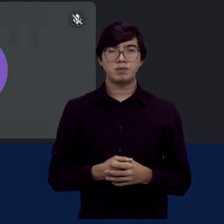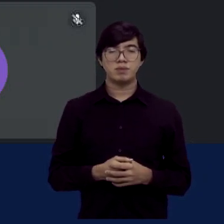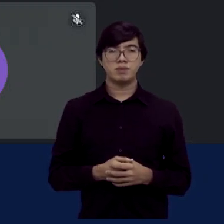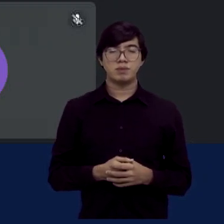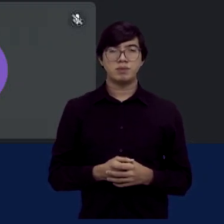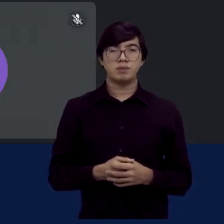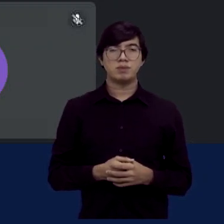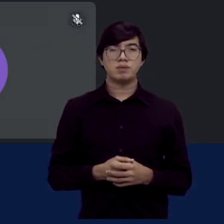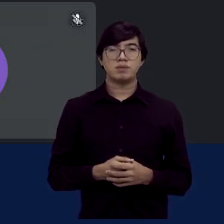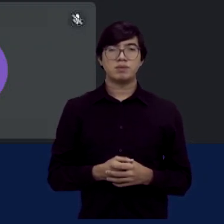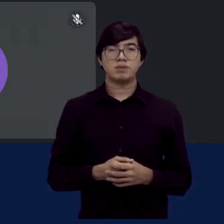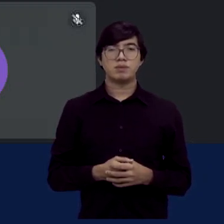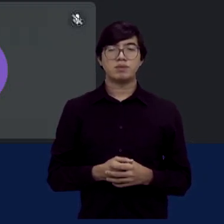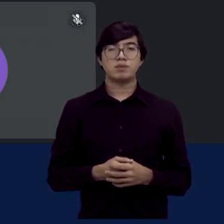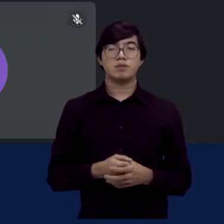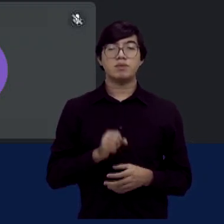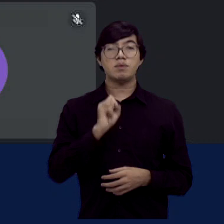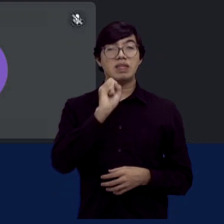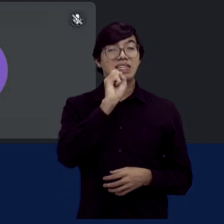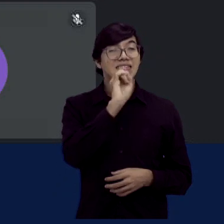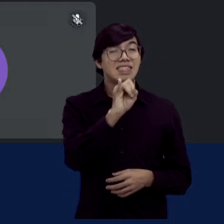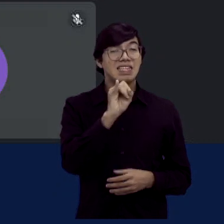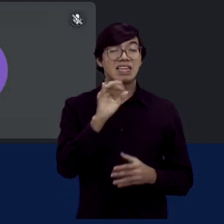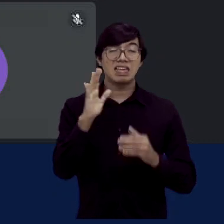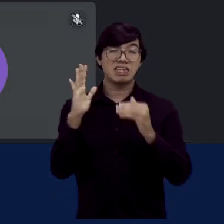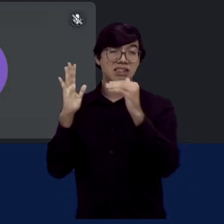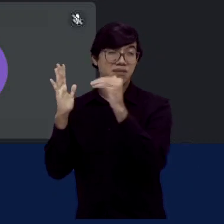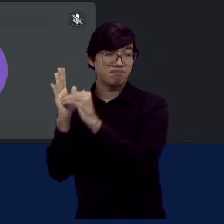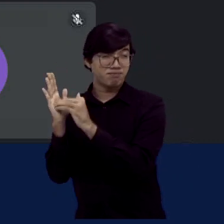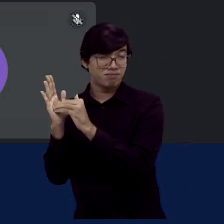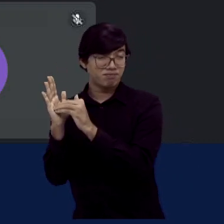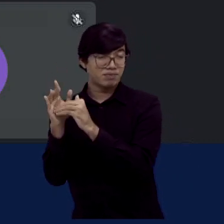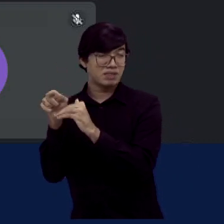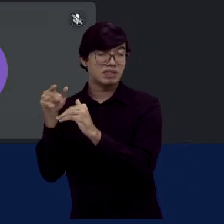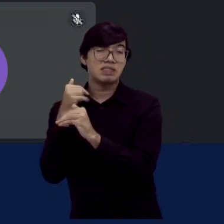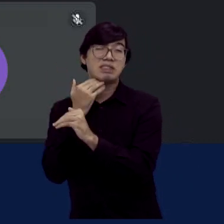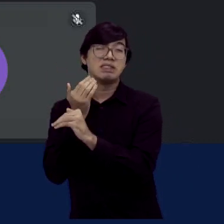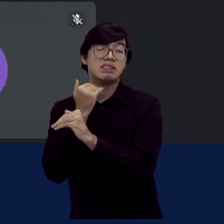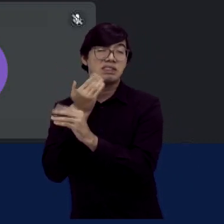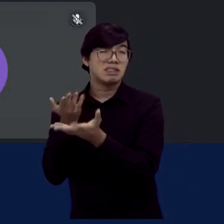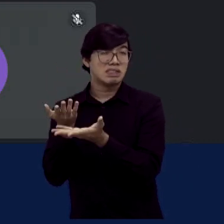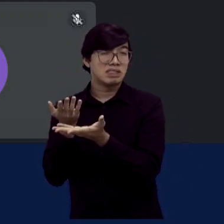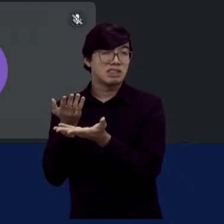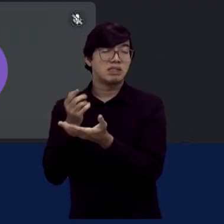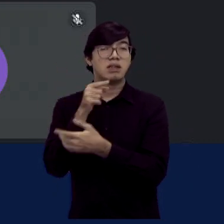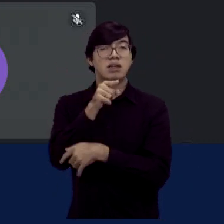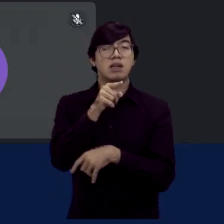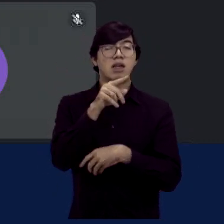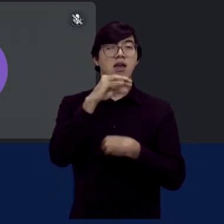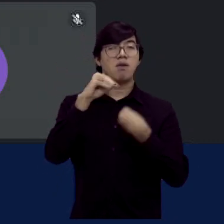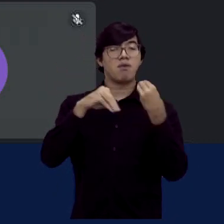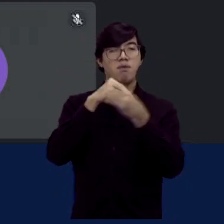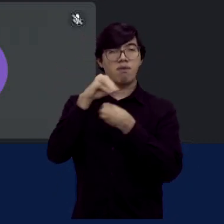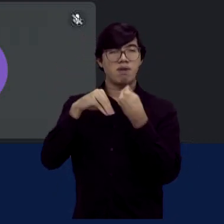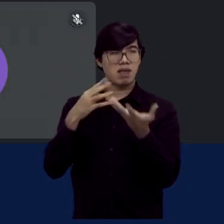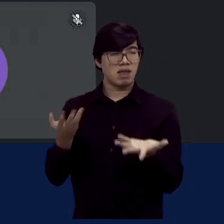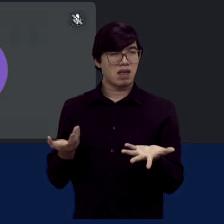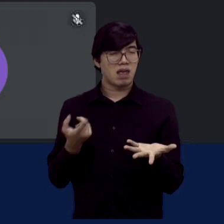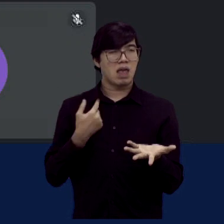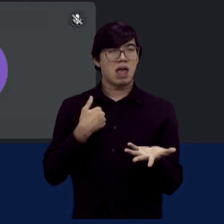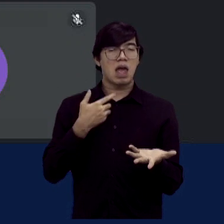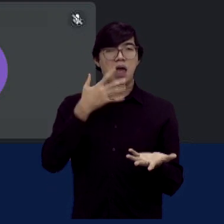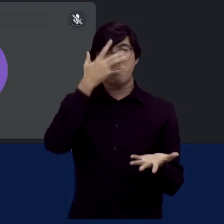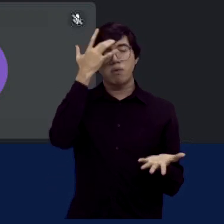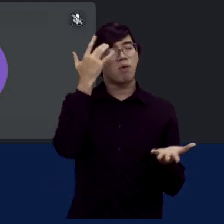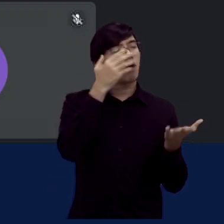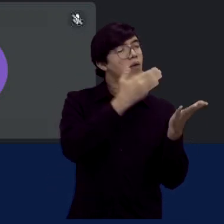Embolada. E se eu não tenho fim, quando chego no fim, muitas vezes vai acontecer da pessoa, já acabou, foi só isso?